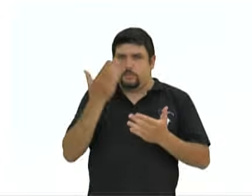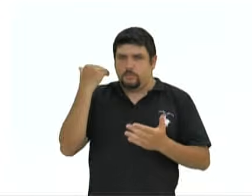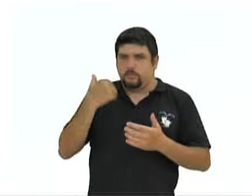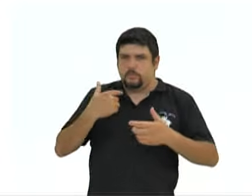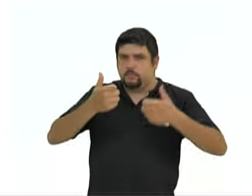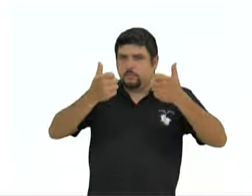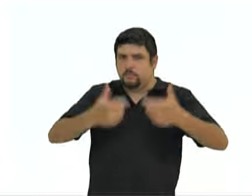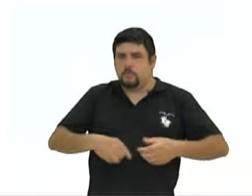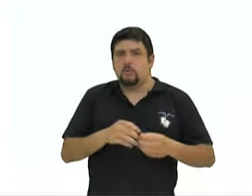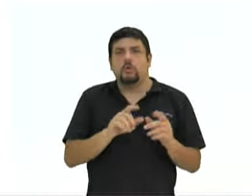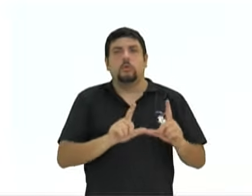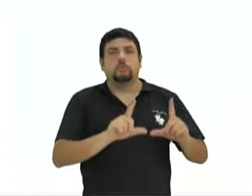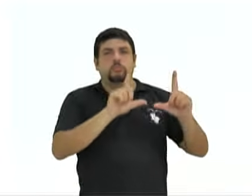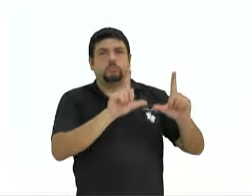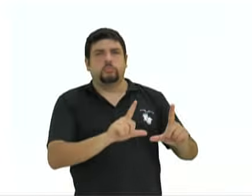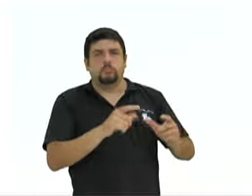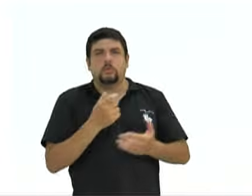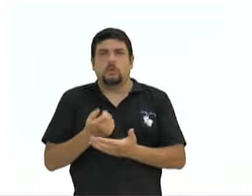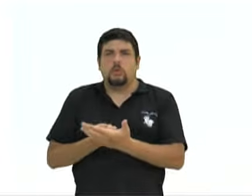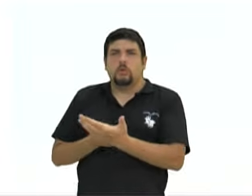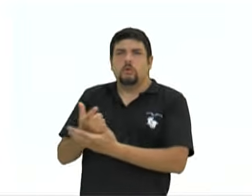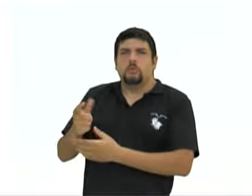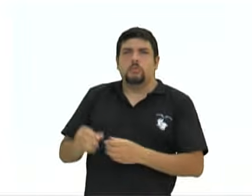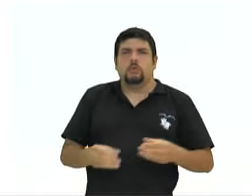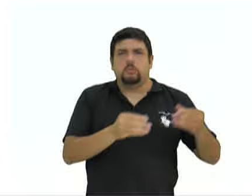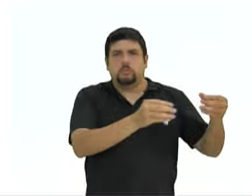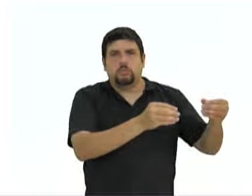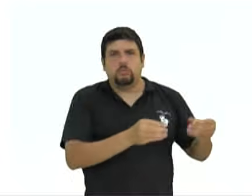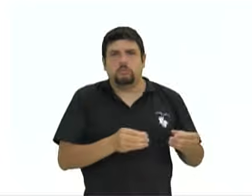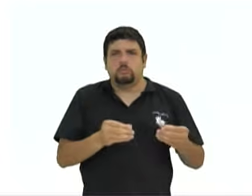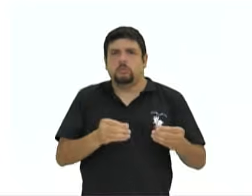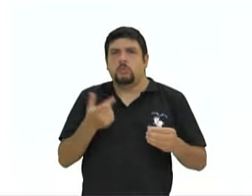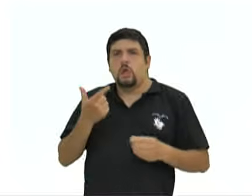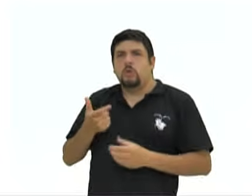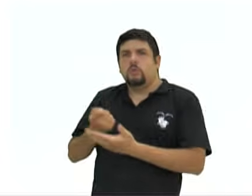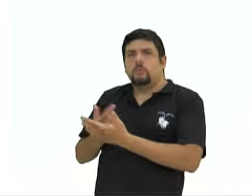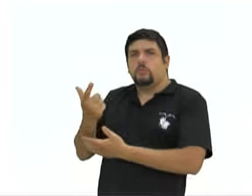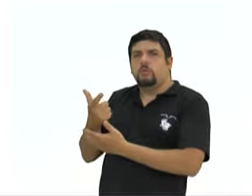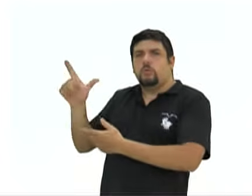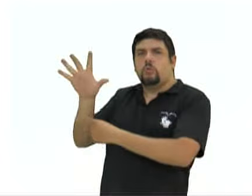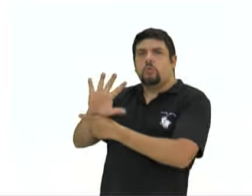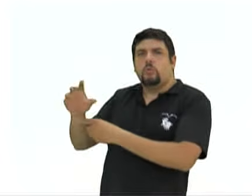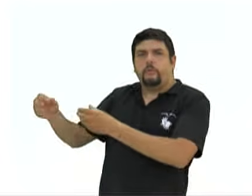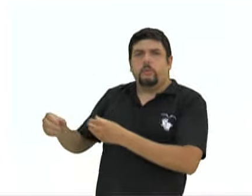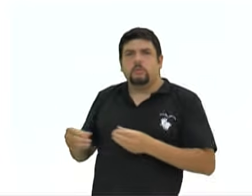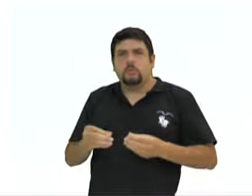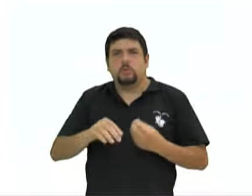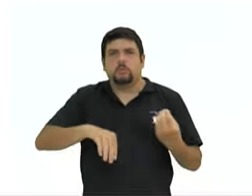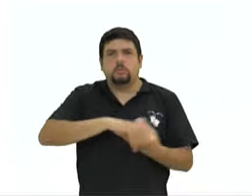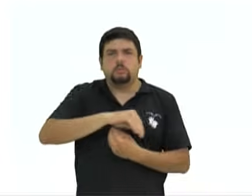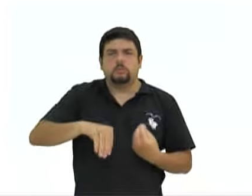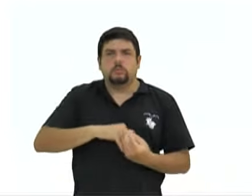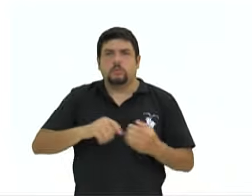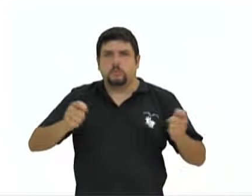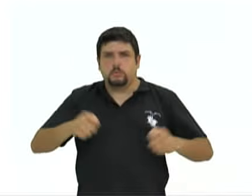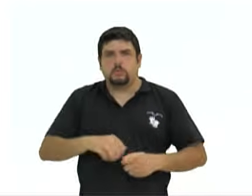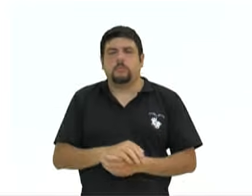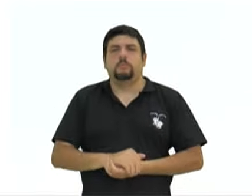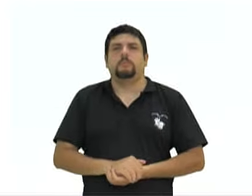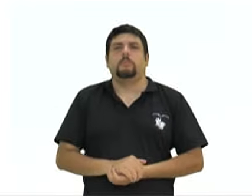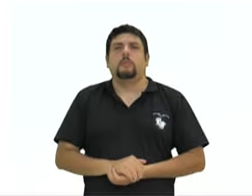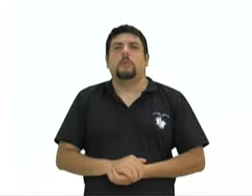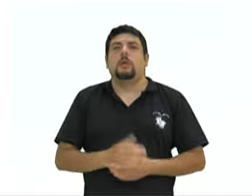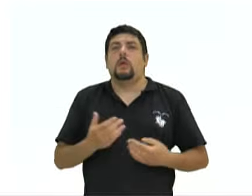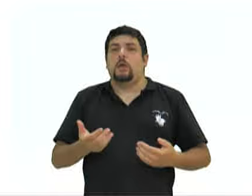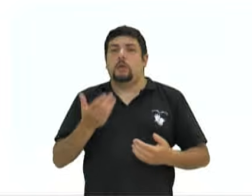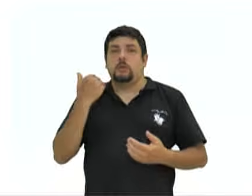aquele trecho, comprava, na hora de exibir, ele podia mesclar, misturar, tudo isso aí. Então, o filme era selecionado. Com isso, o